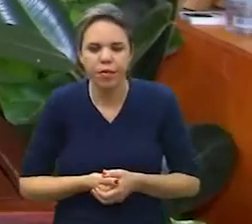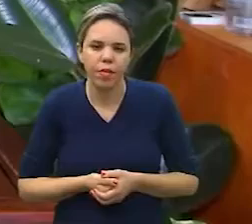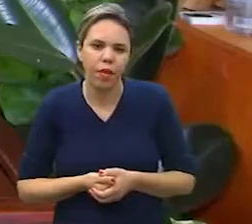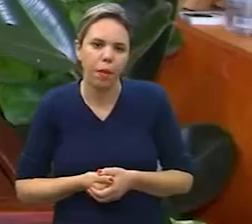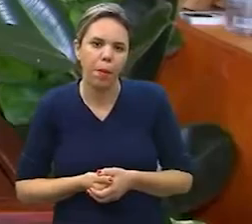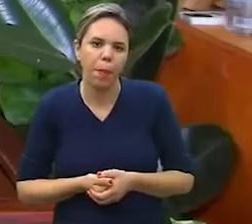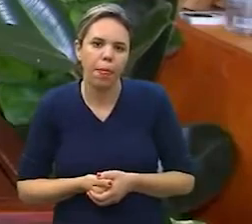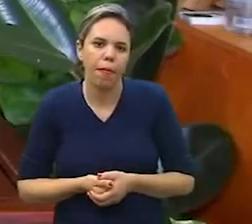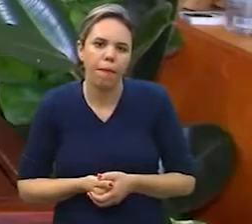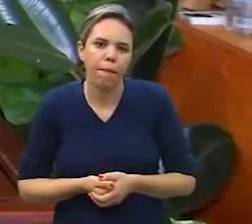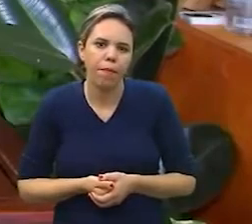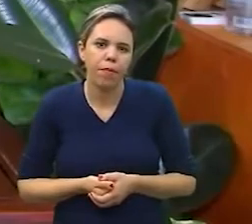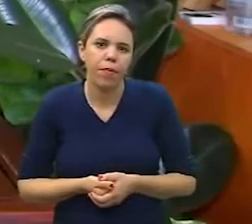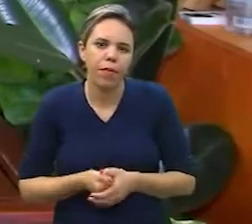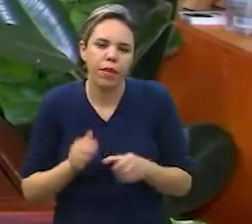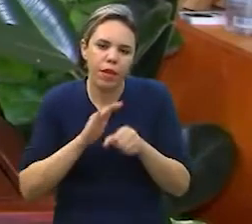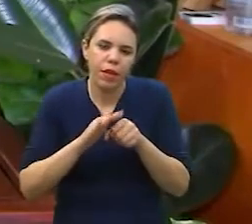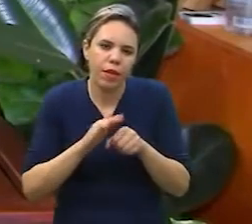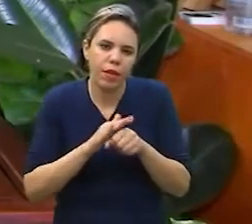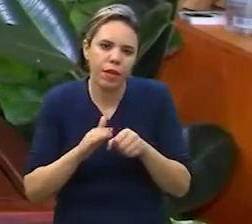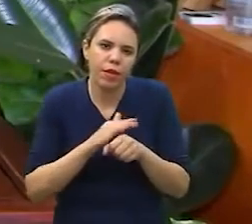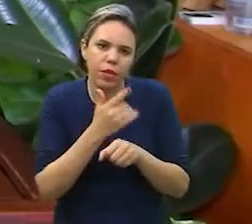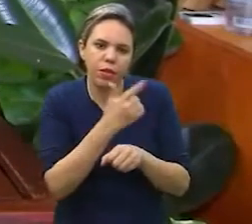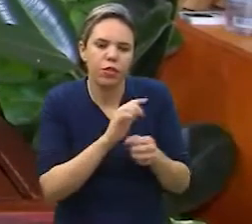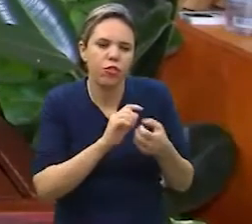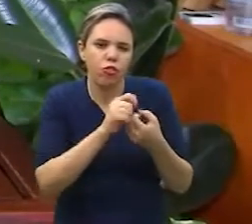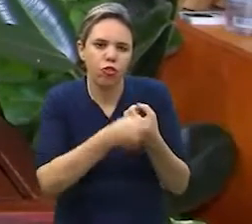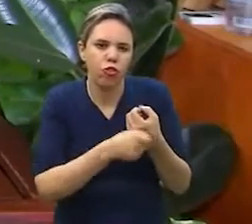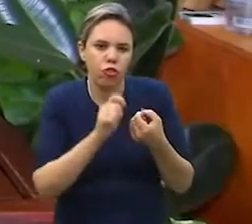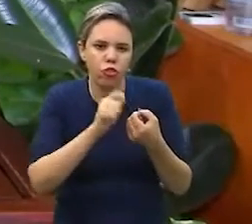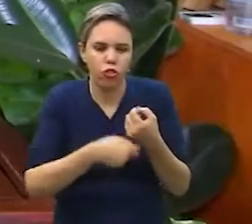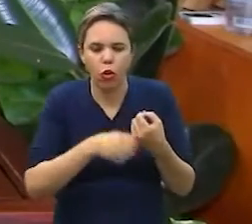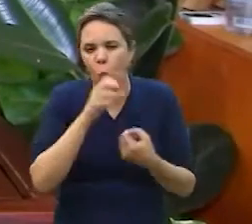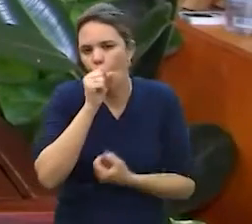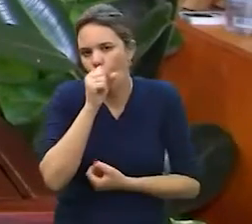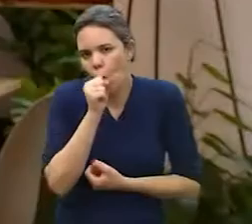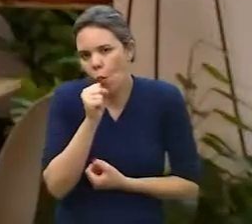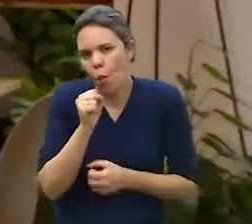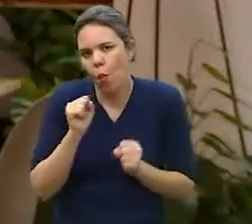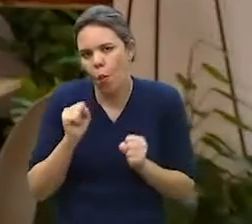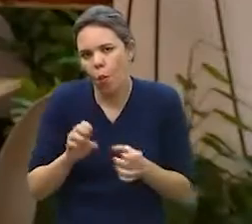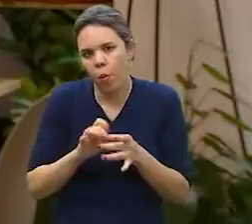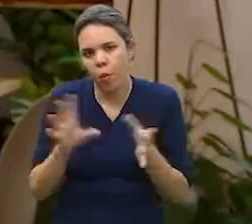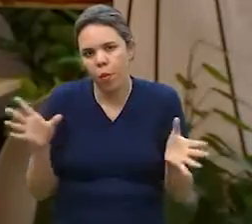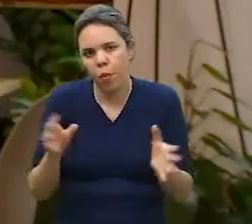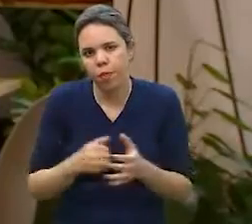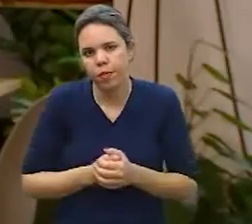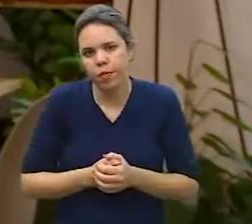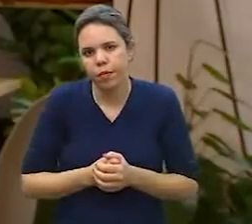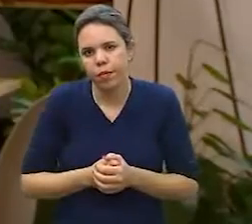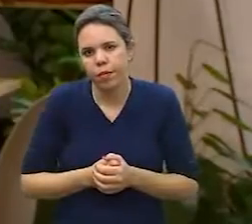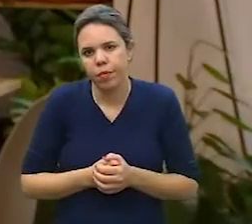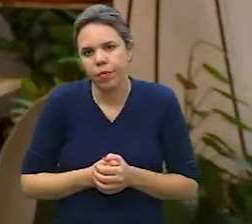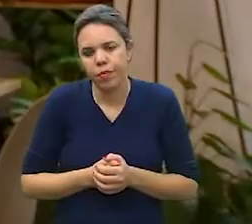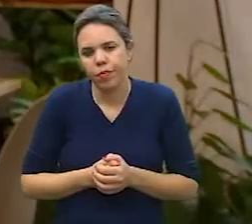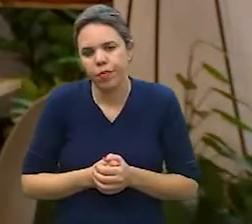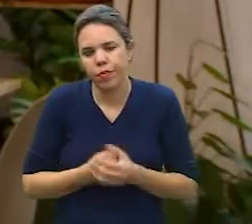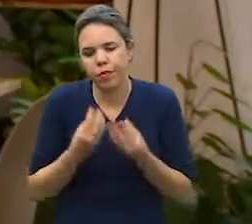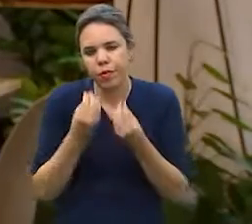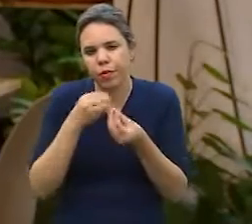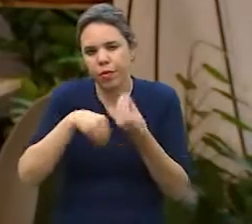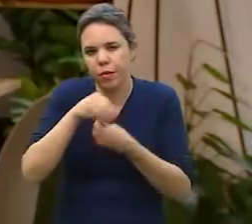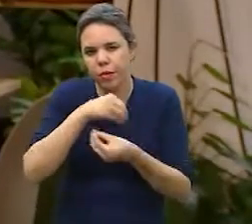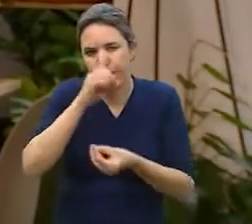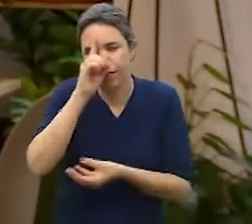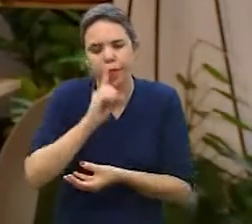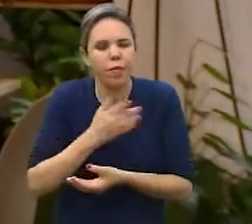Combina. Mas aí raspinha de tangerina... Tangerina, laranja, fica à vontade, porque como é para ser um pouquinho mais cítrico, se